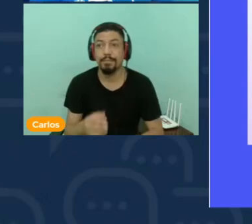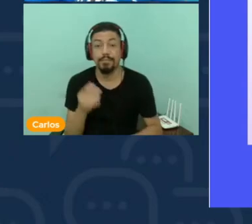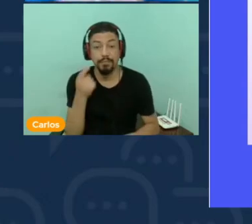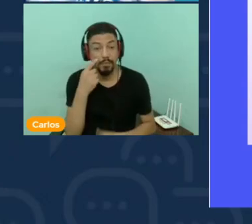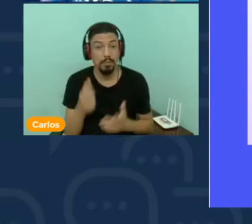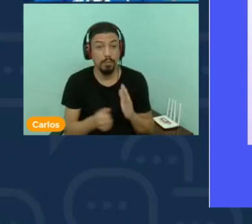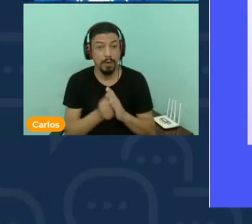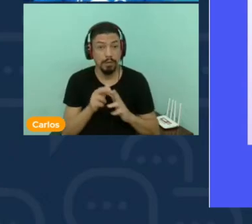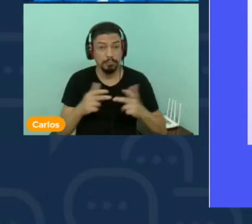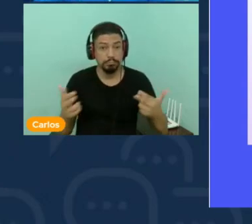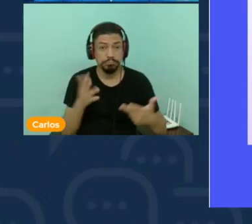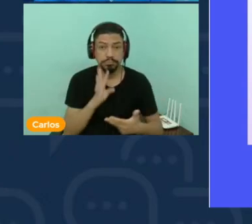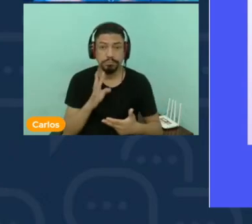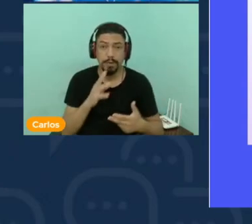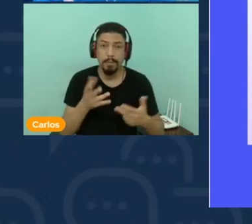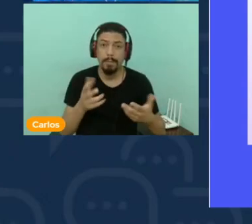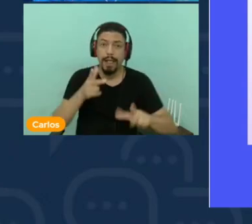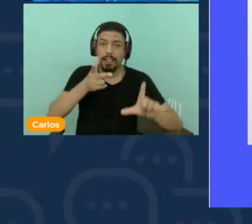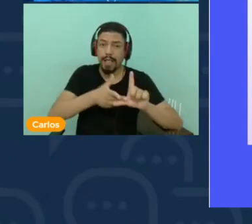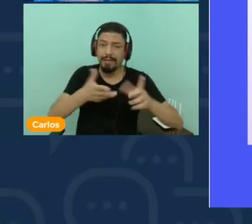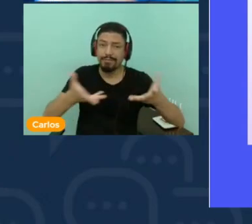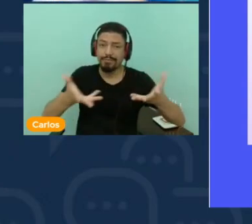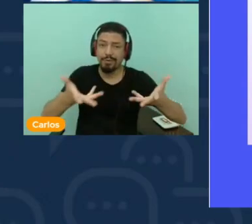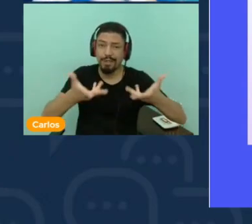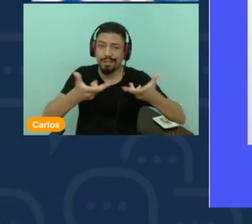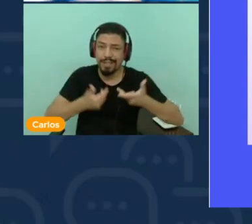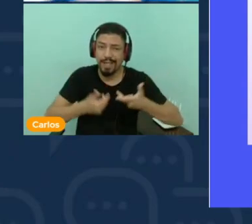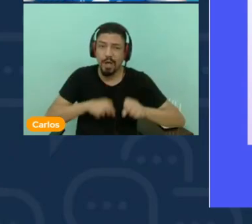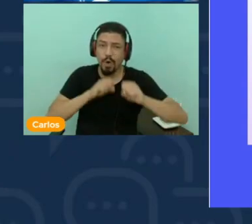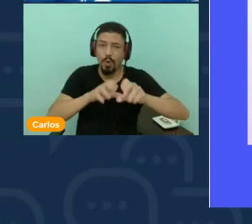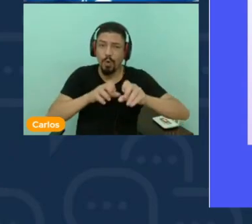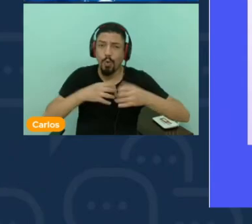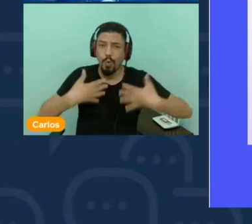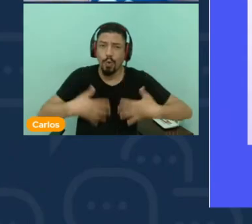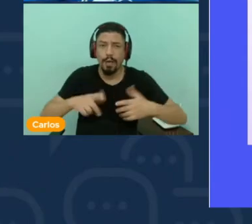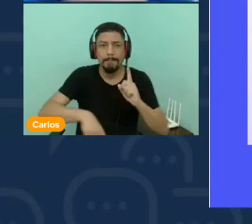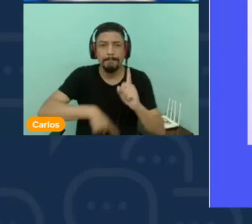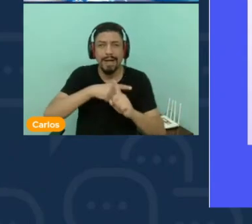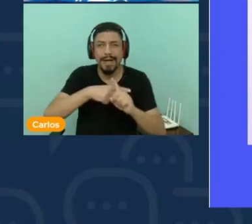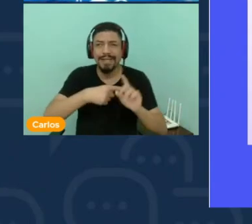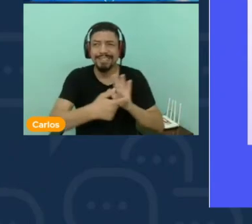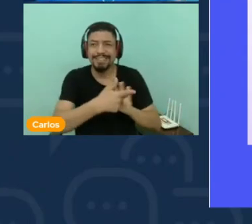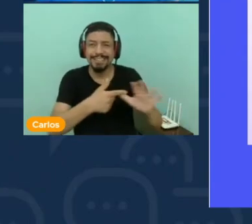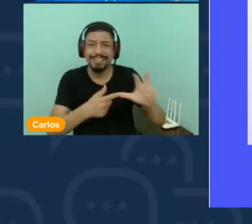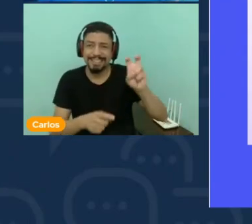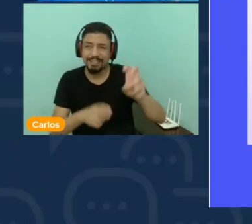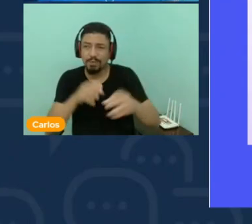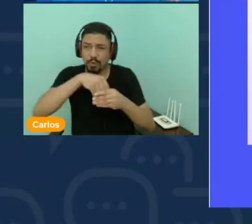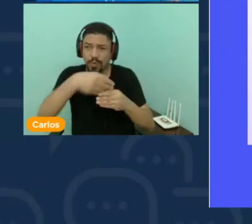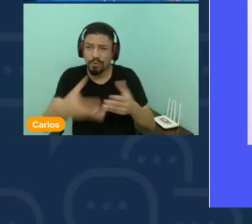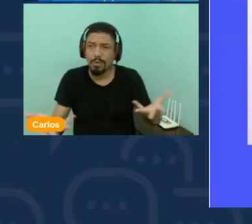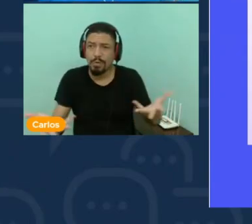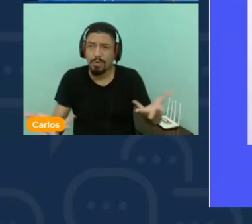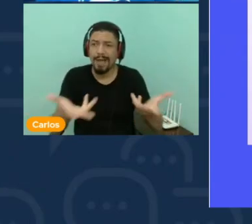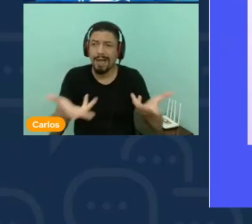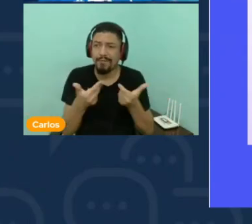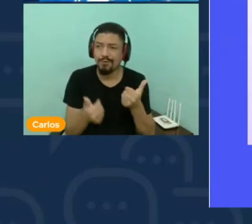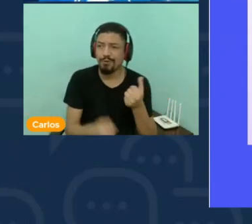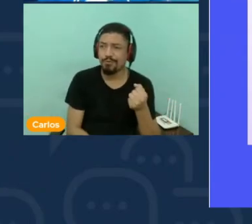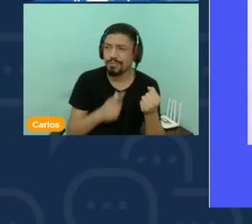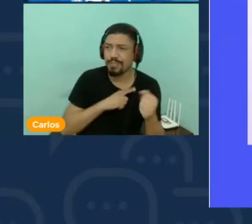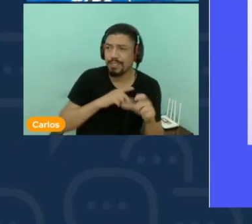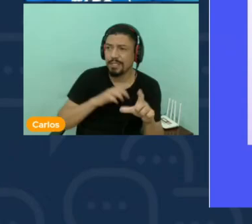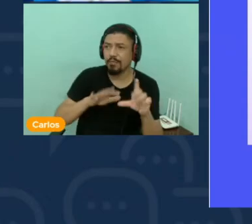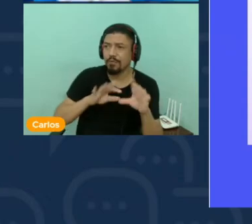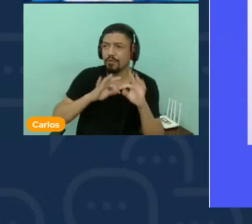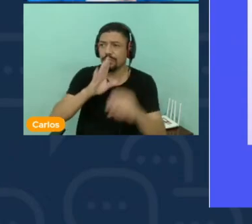boa. Uma live de qualidade. Além da live, mais 5 conteúdos maravilhosos aí que vocês vão ter na plataforma, tudo